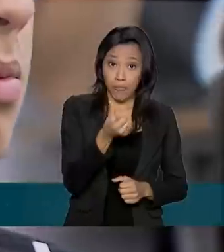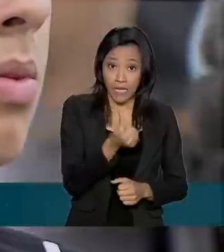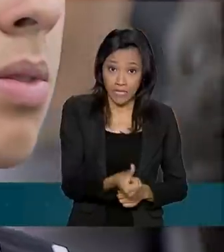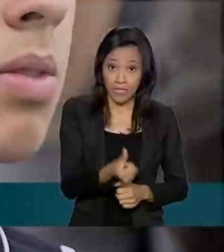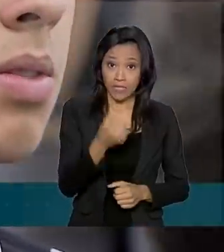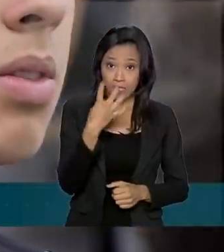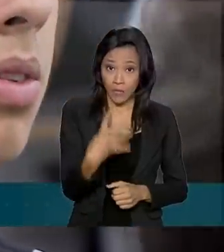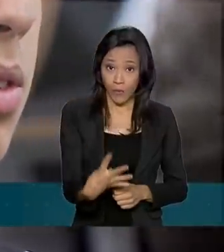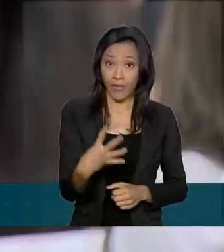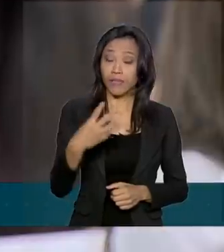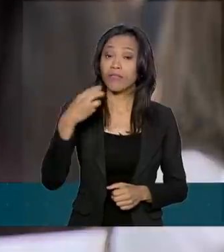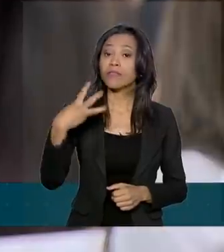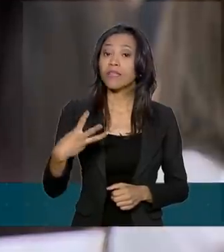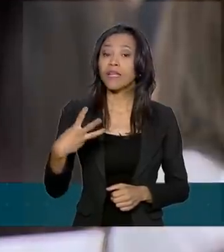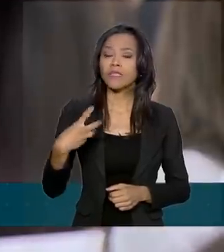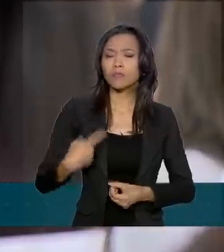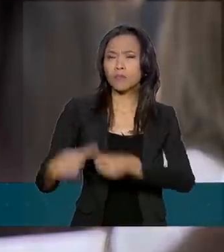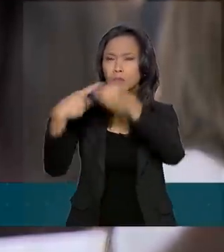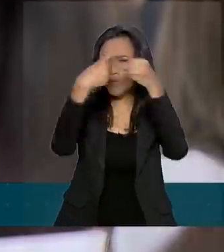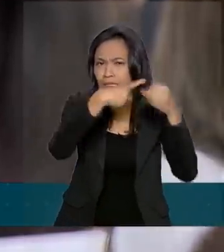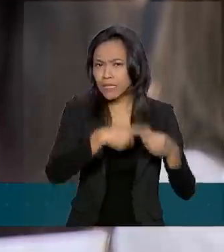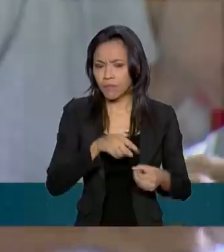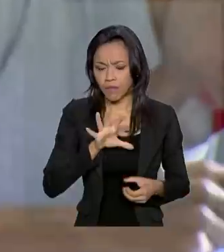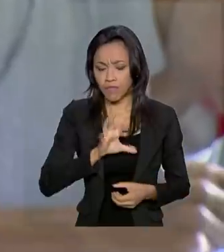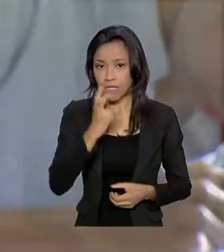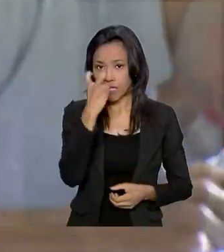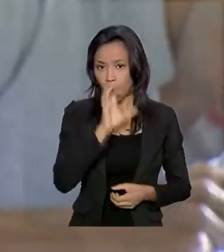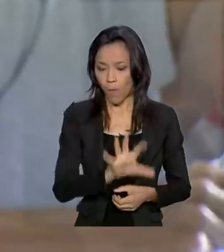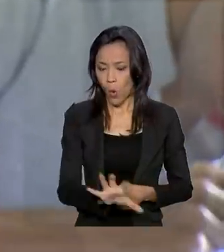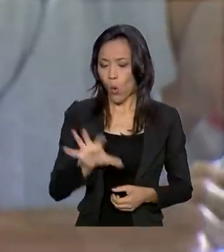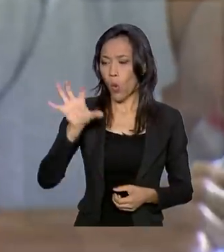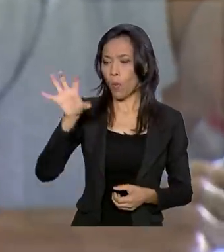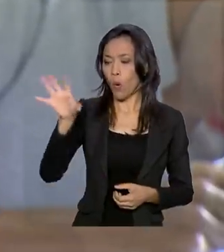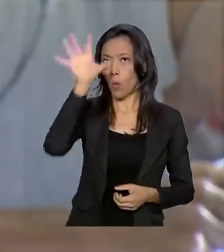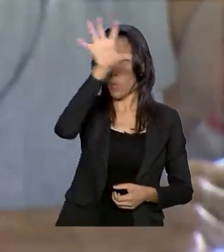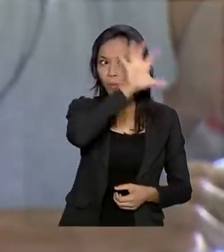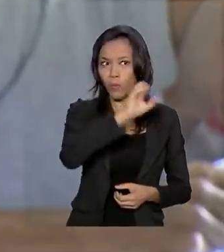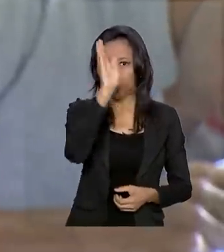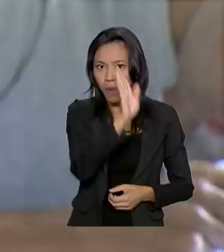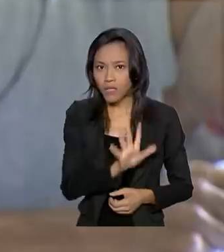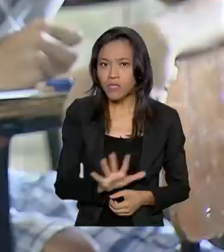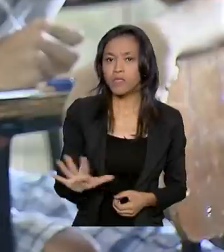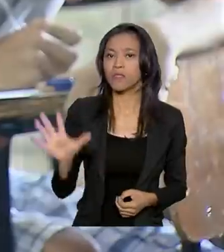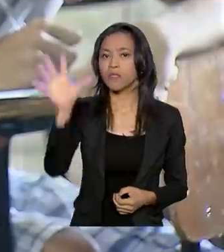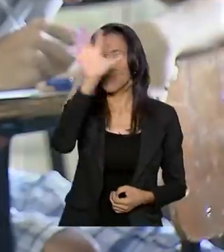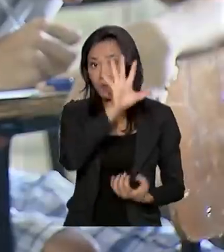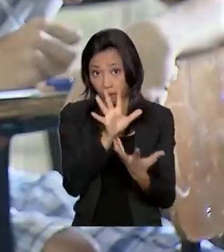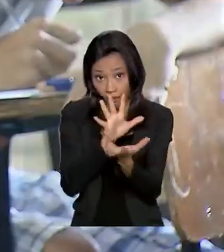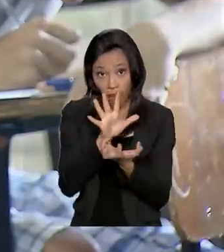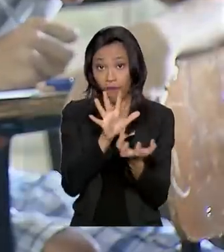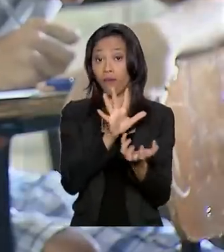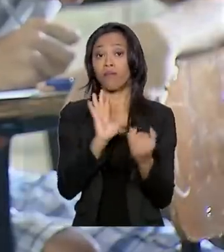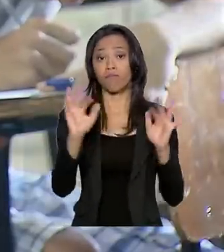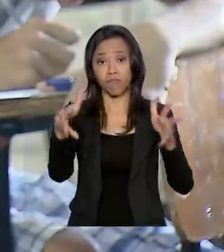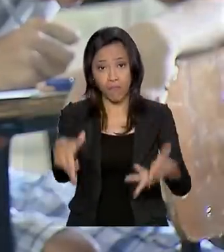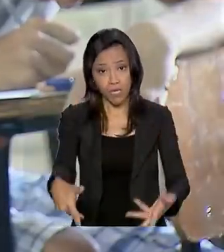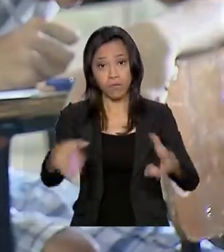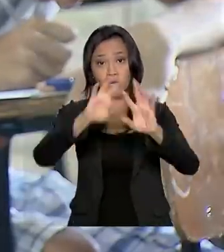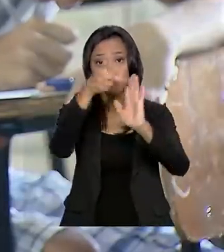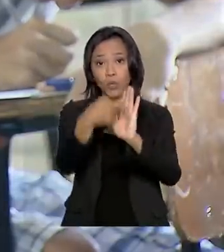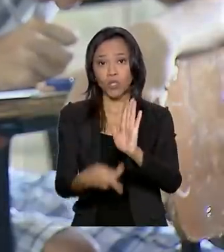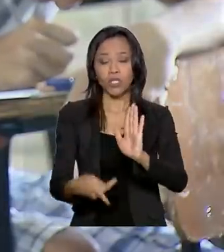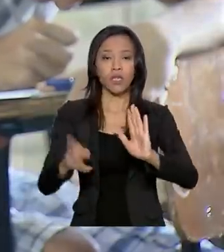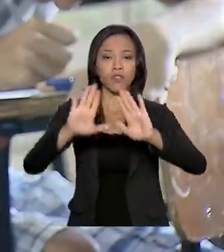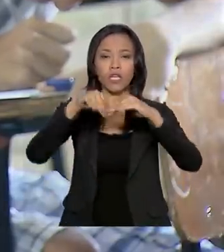643 municípios das cinco regiões do Brasil solicitaram interesse em participar do projeto de implantação de escolas cívico